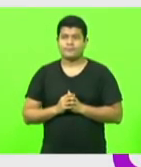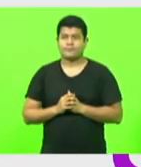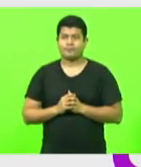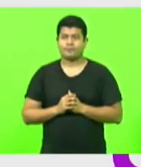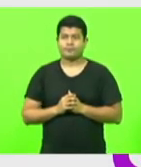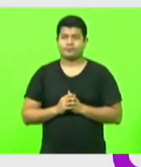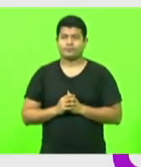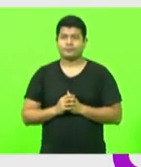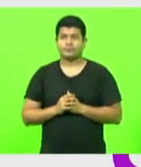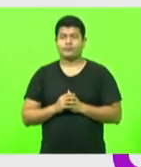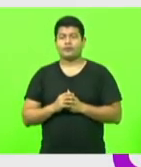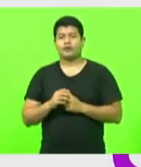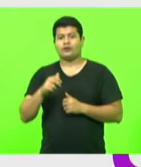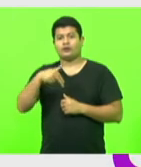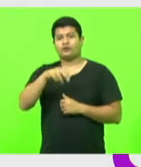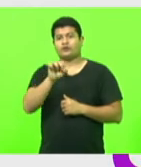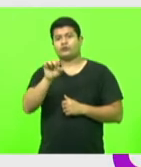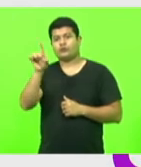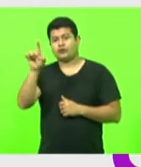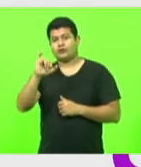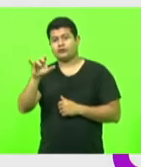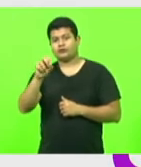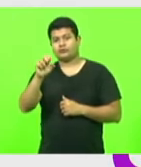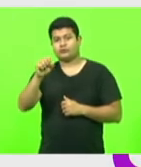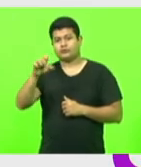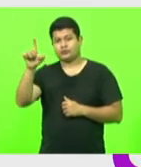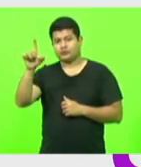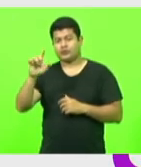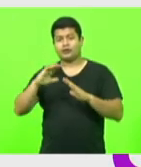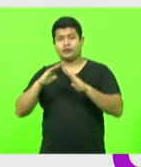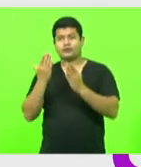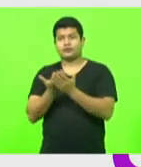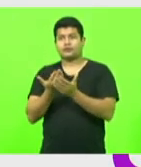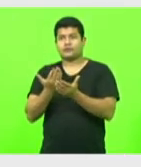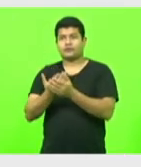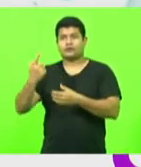Noé José dos Santos, de Lages.